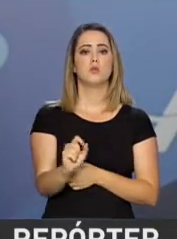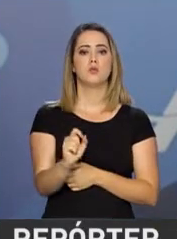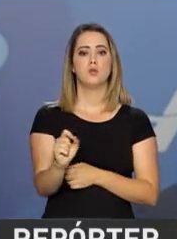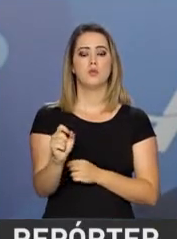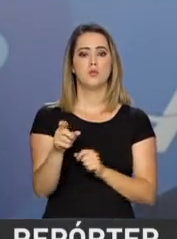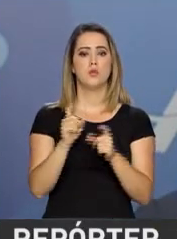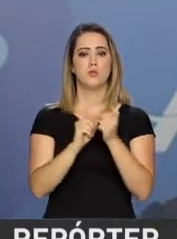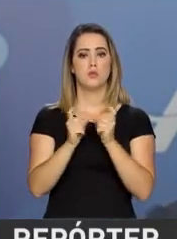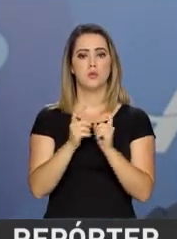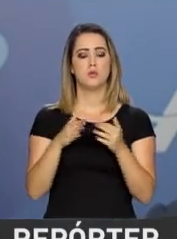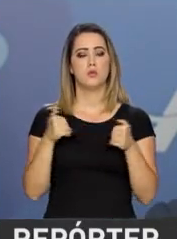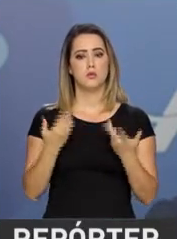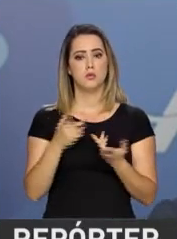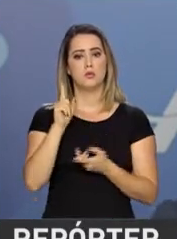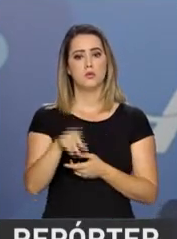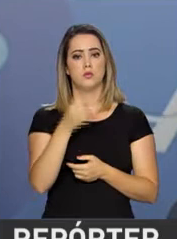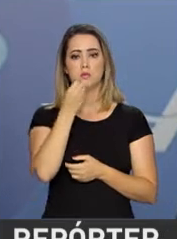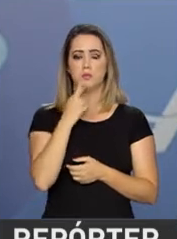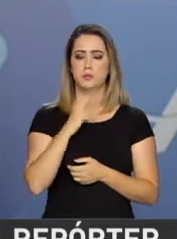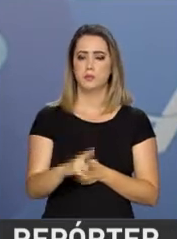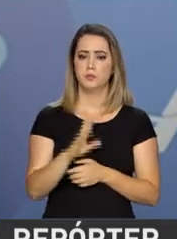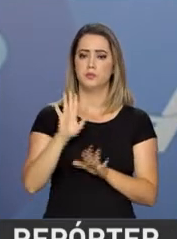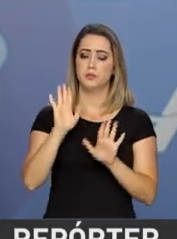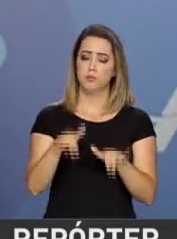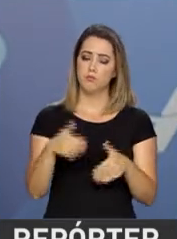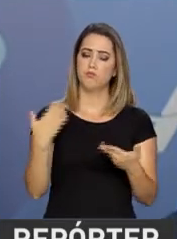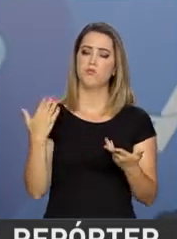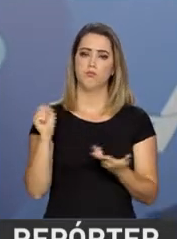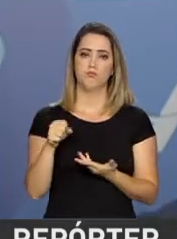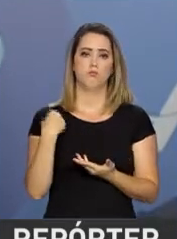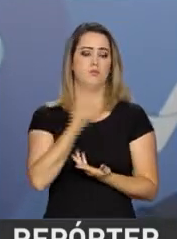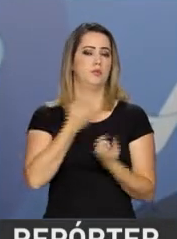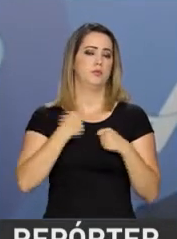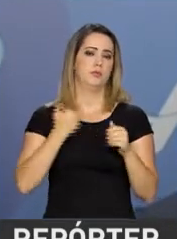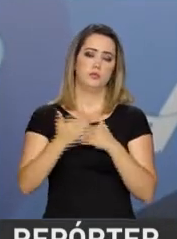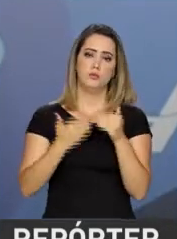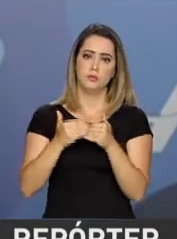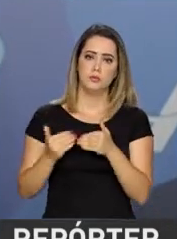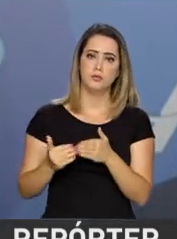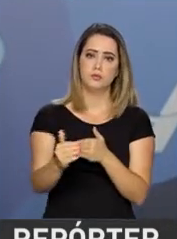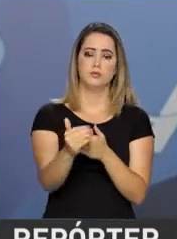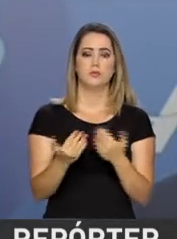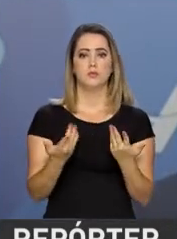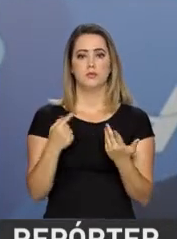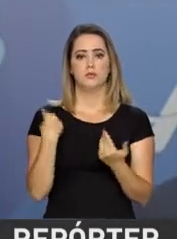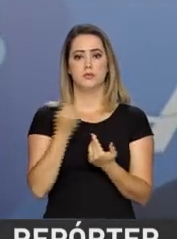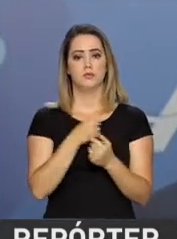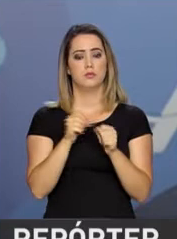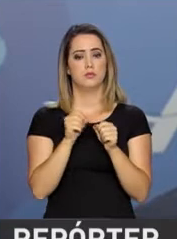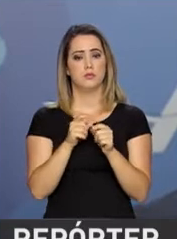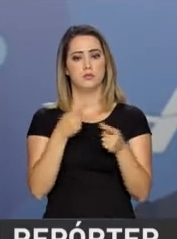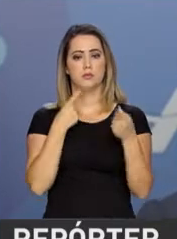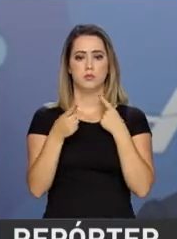Fazer gestão. E isso tem dado muito bom resultado. Evidentemente, temos ainda muitos avanços a conseguir e faremos isso